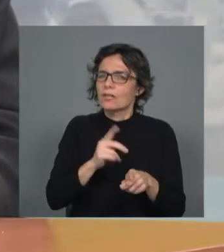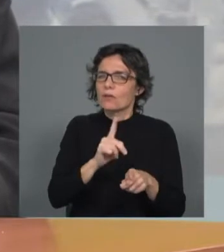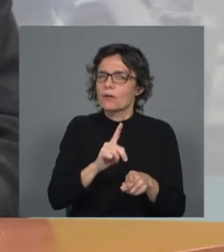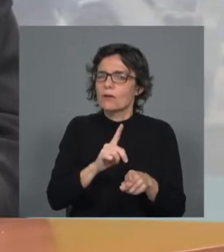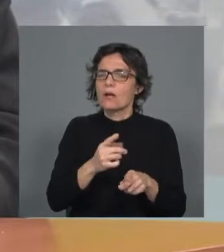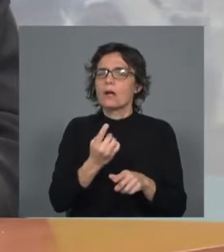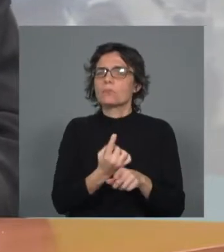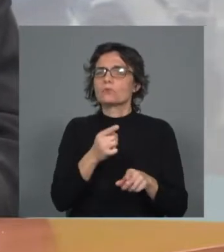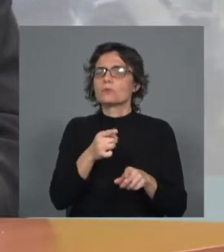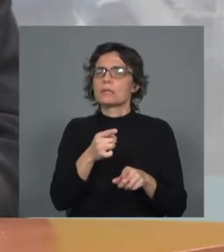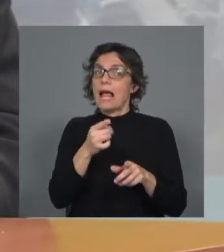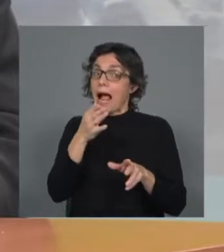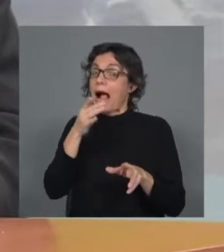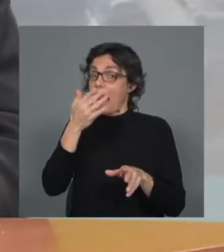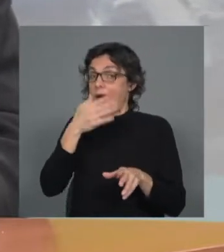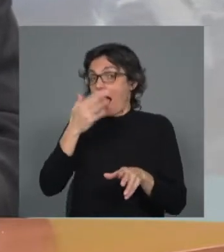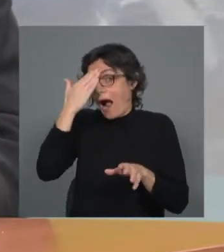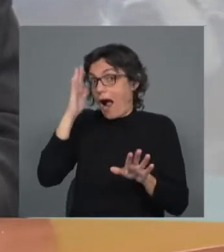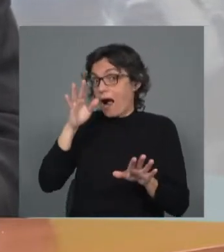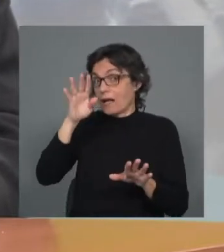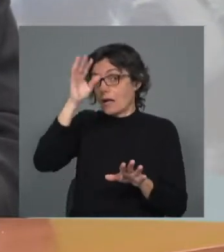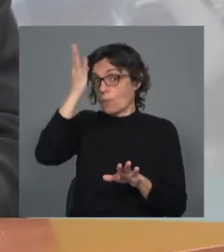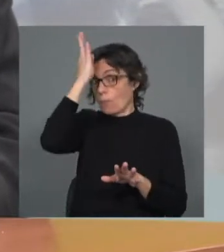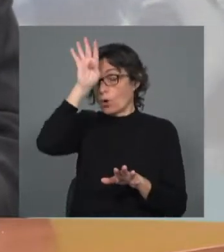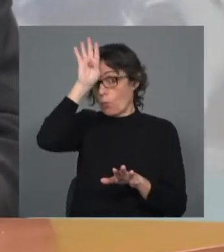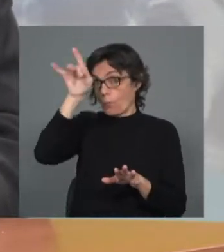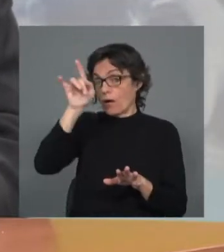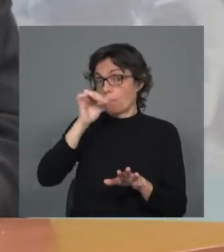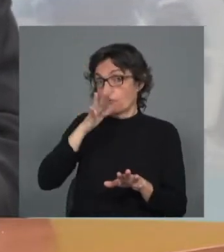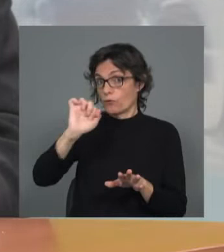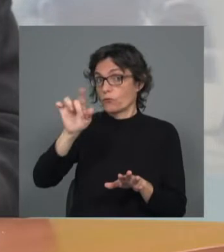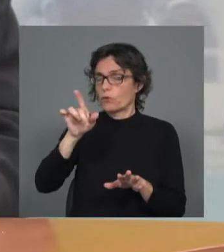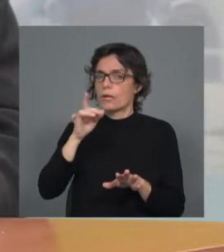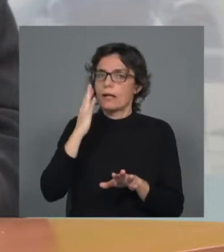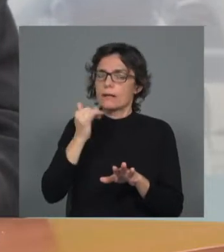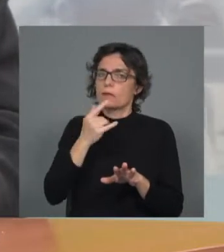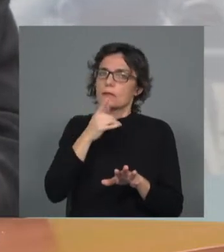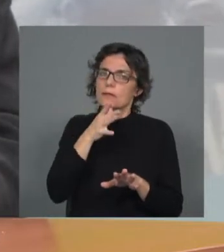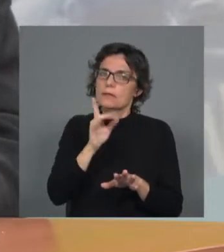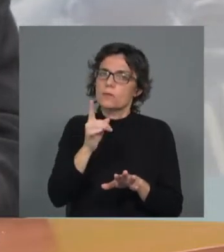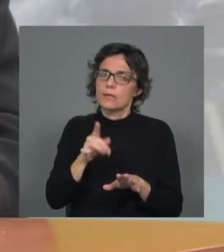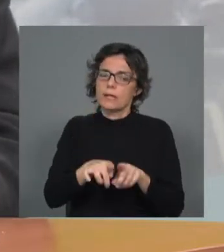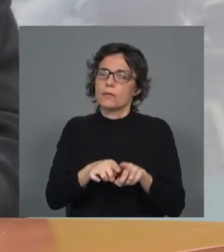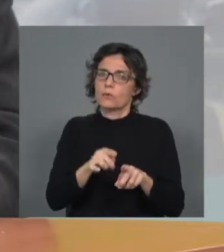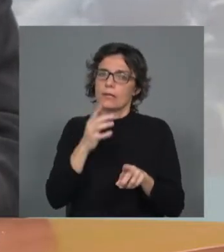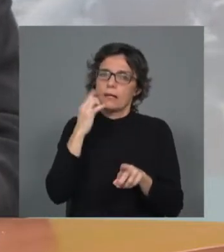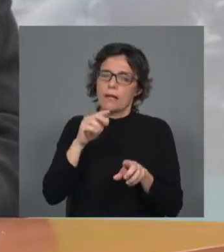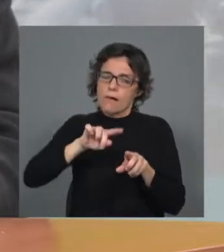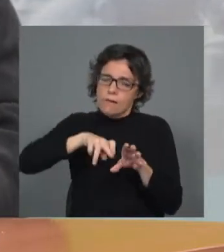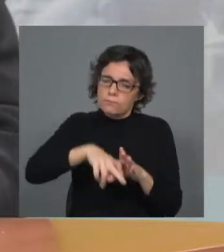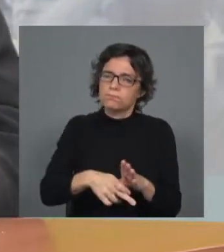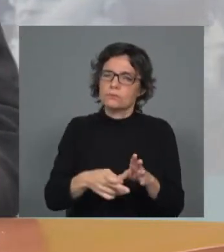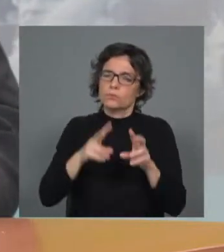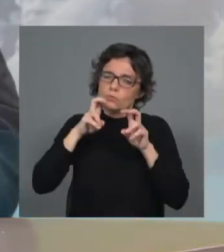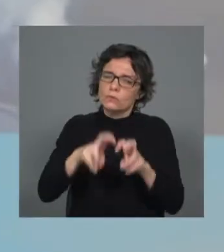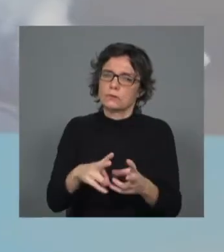uma chamada de atenção para que se vá ao fundo das questões. Aquelas questões que não são de curto prazo. Uma maior preocupação